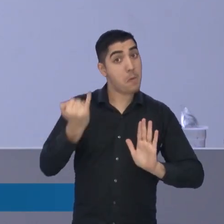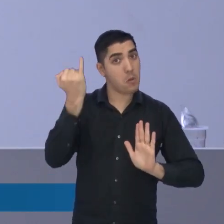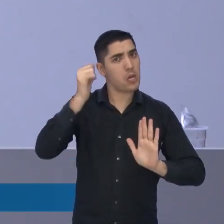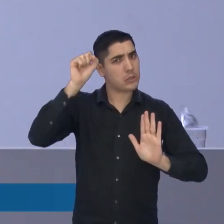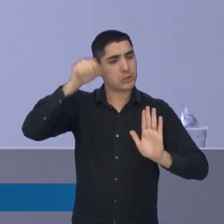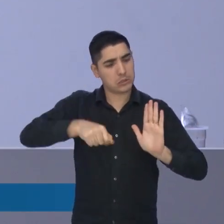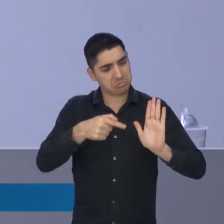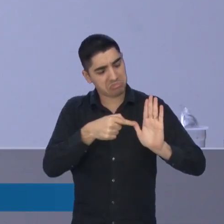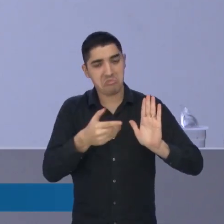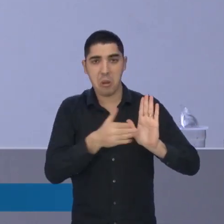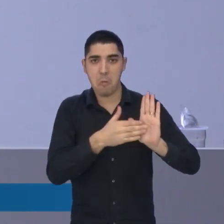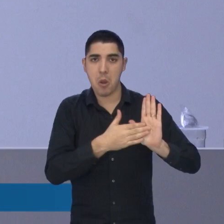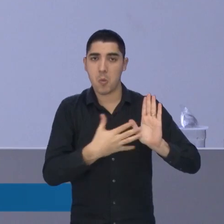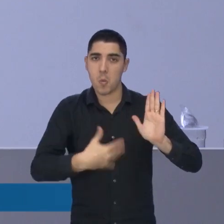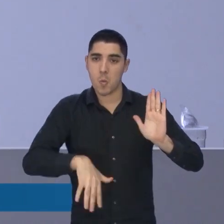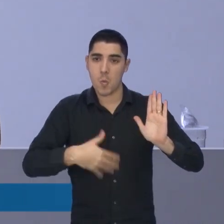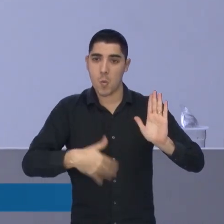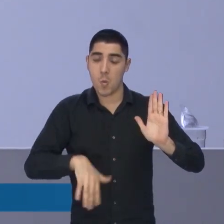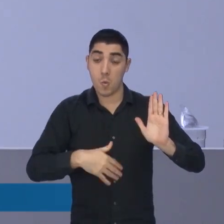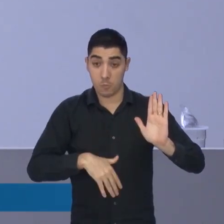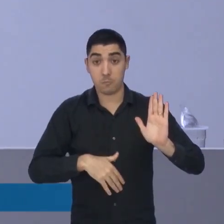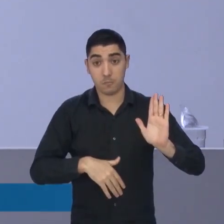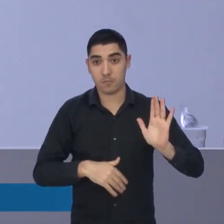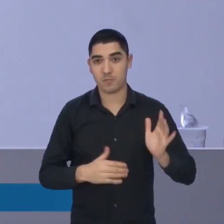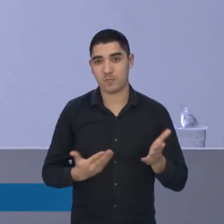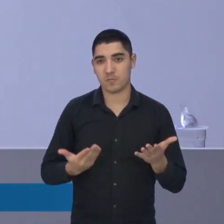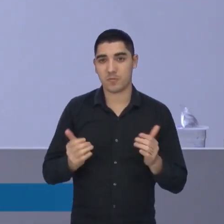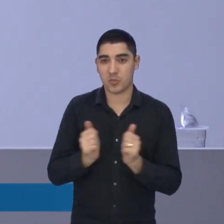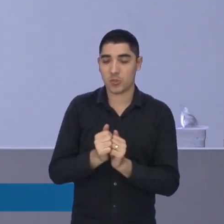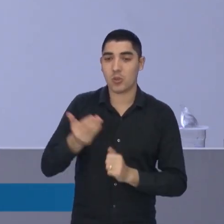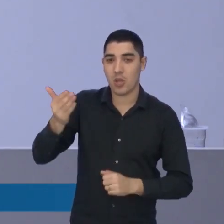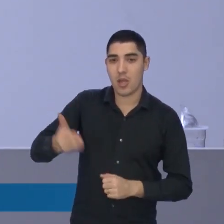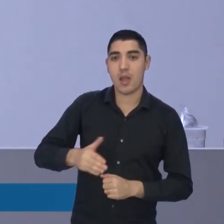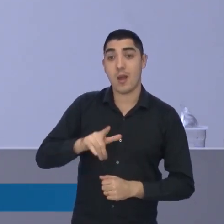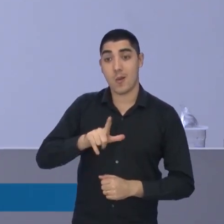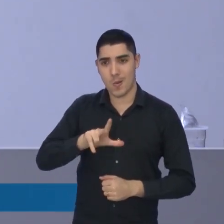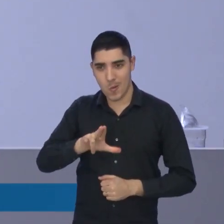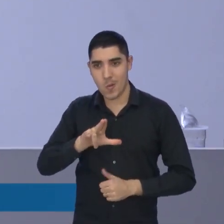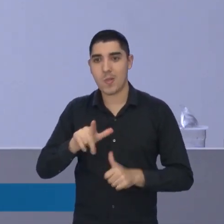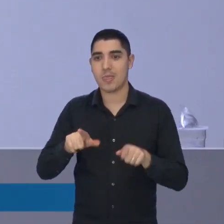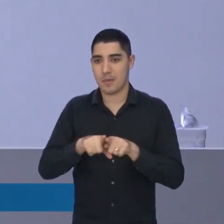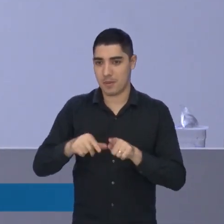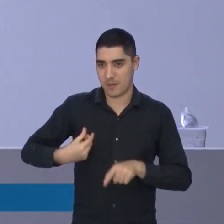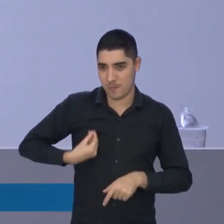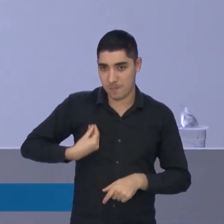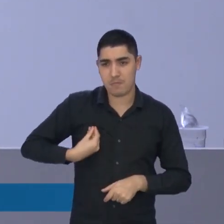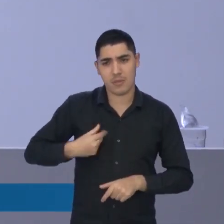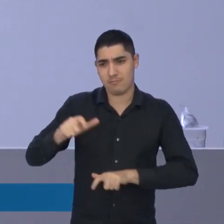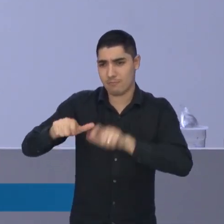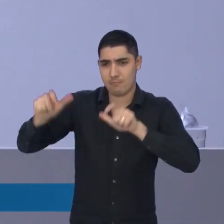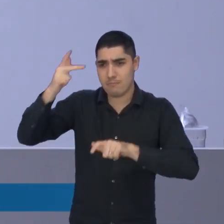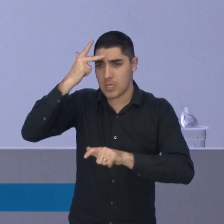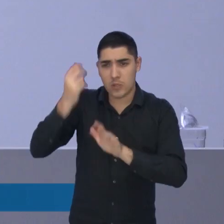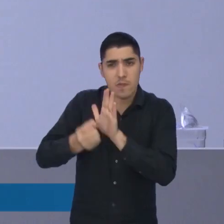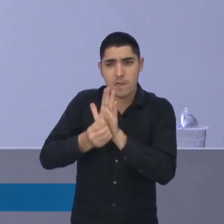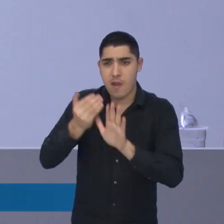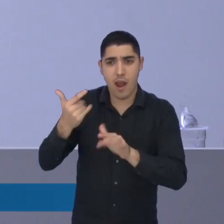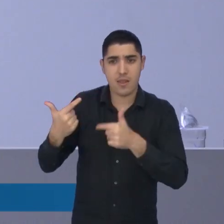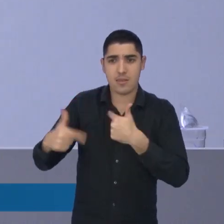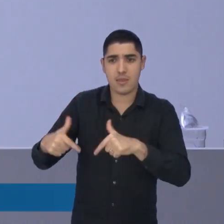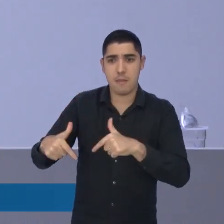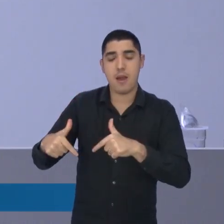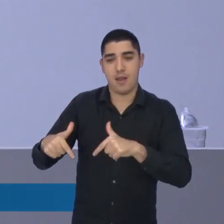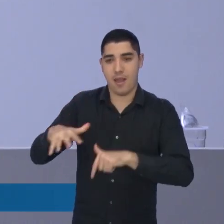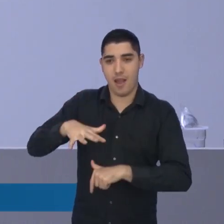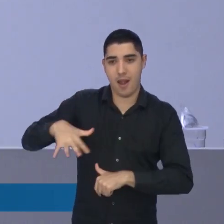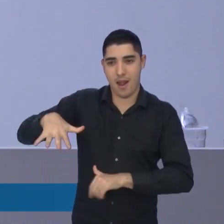importante, né? Está na Lu aqui, que é da educação, várias pessoas que estão aqui para a gente pensar, né?